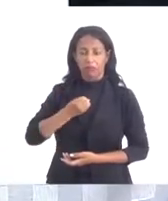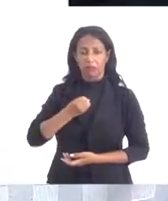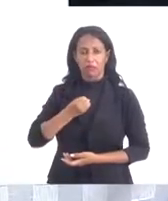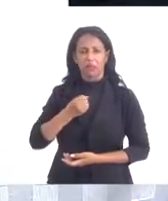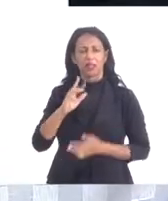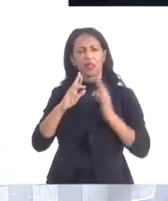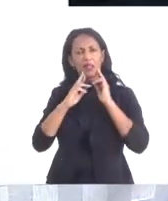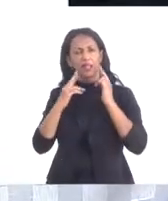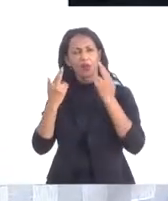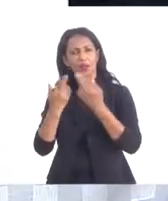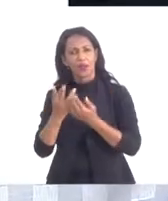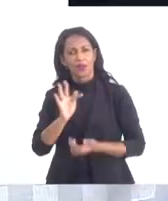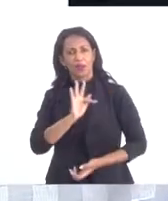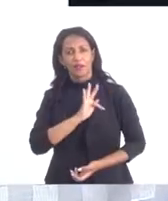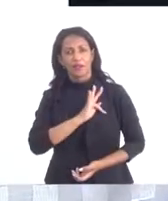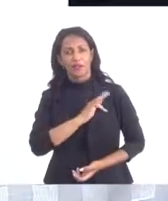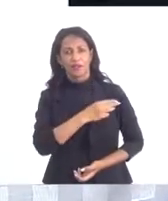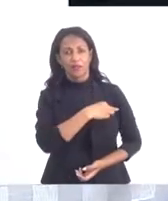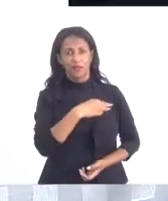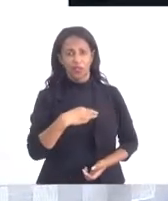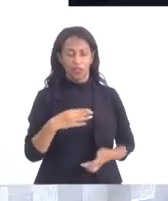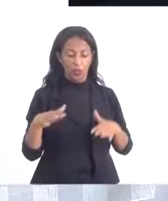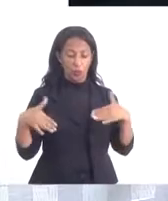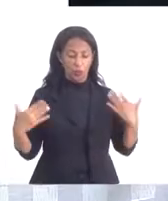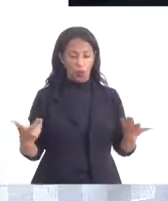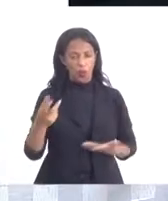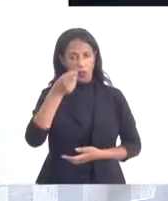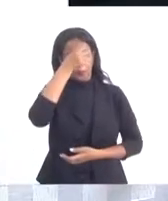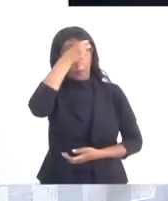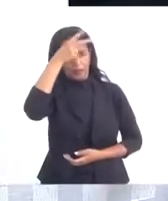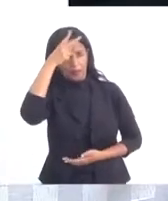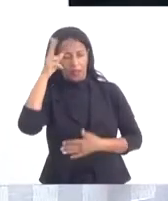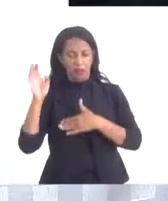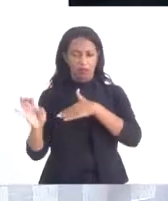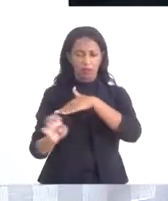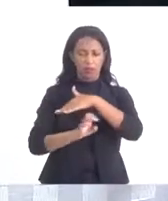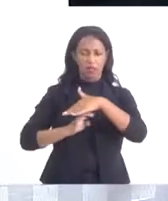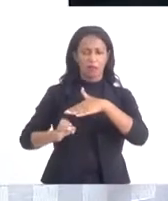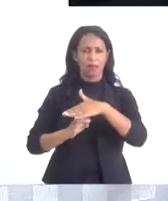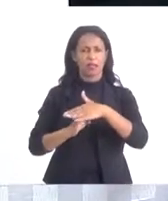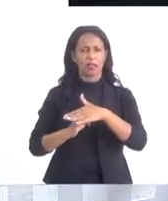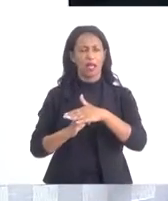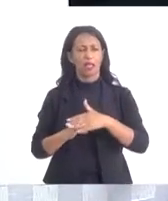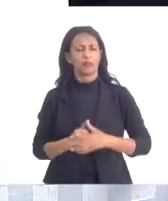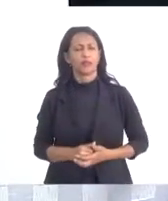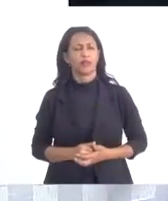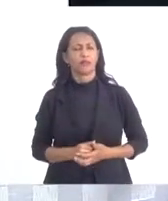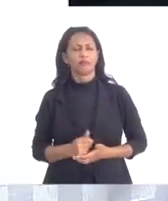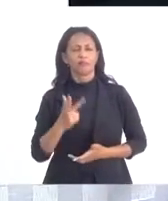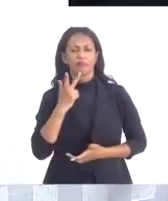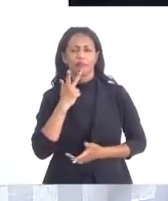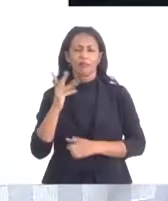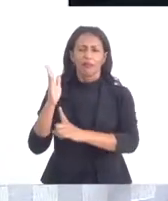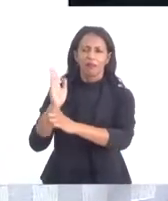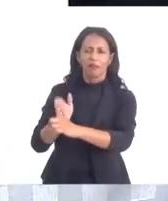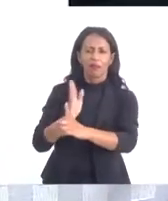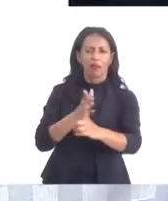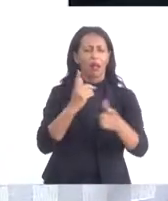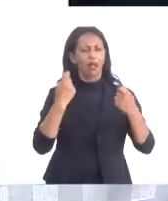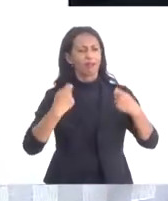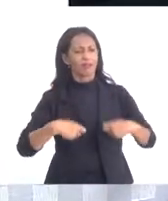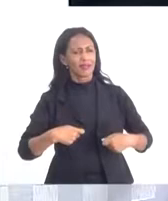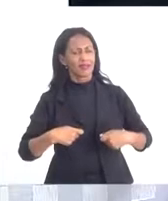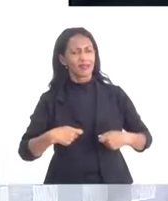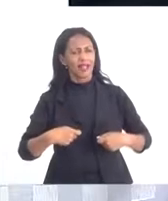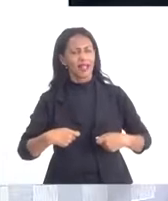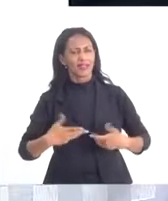Firjan, quando prefeitos e empresários colocavam a necessidade de um investimento